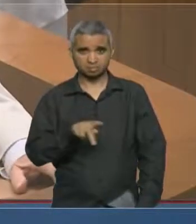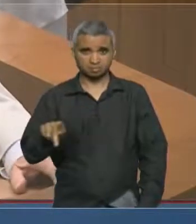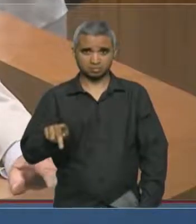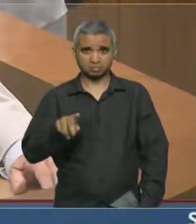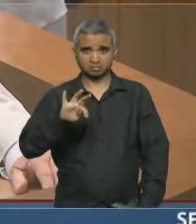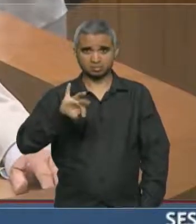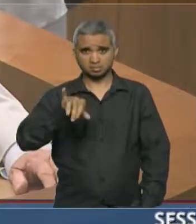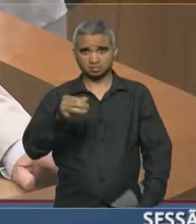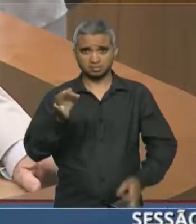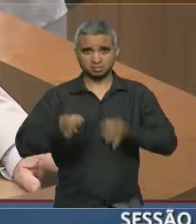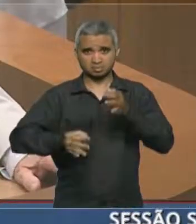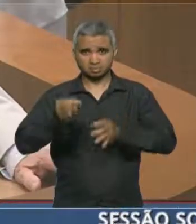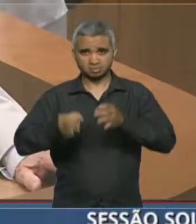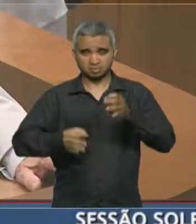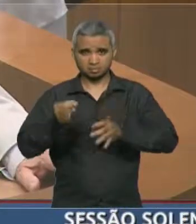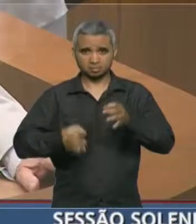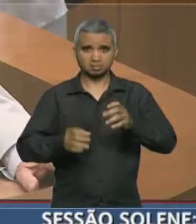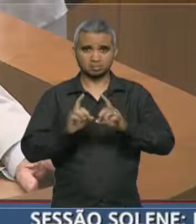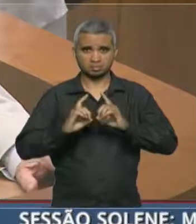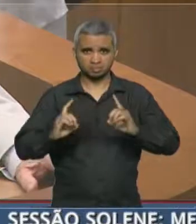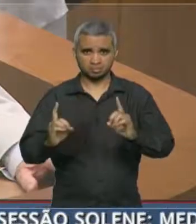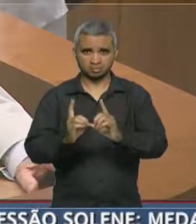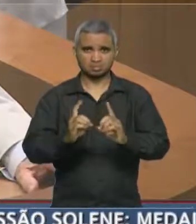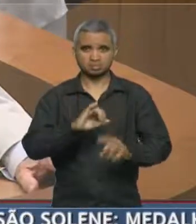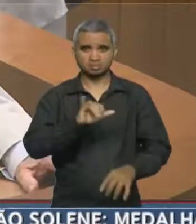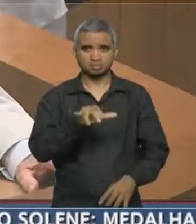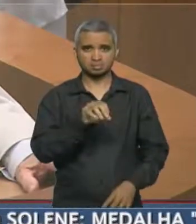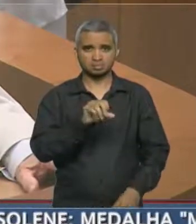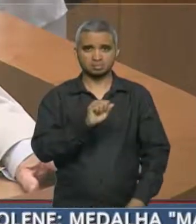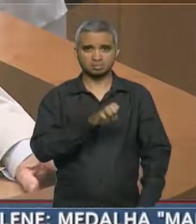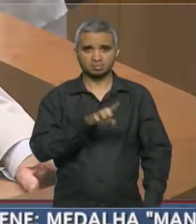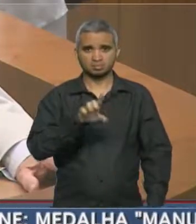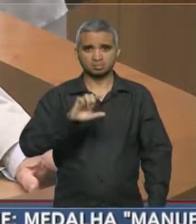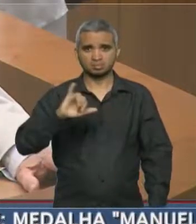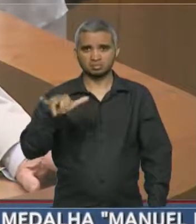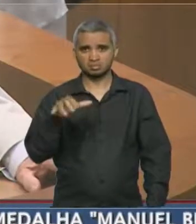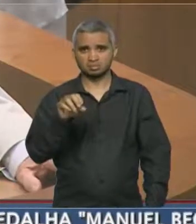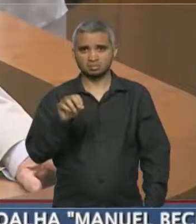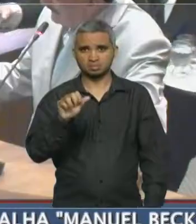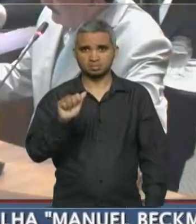Maranhão, desembargador José Joaquim Figueiredo dos Anjos,